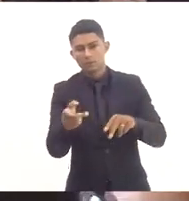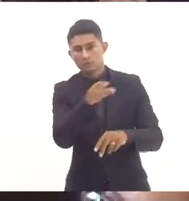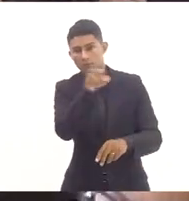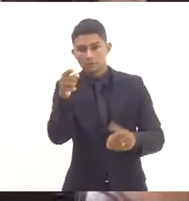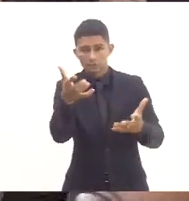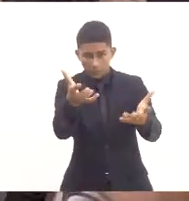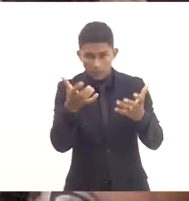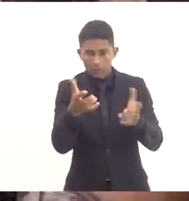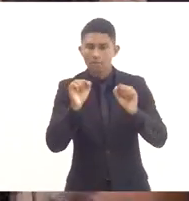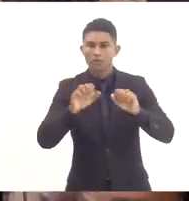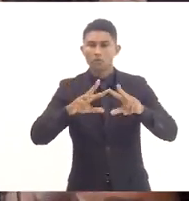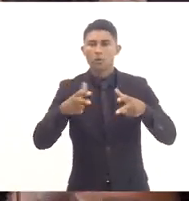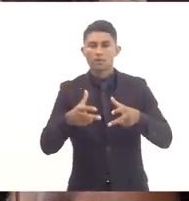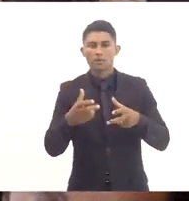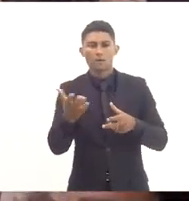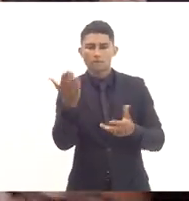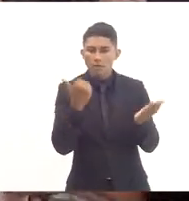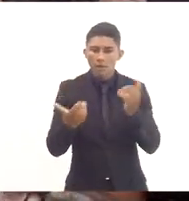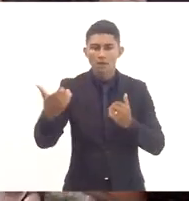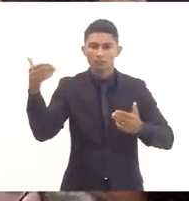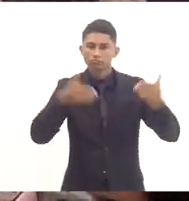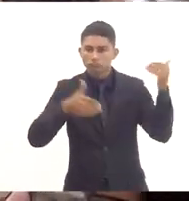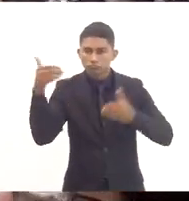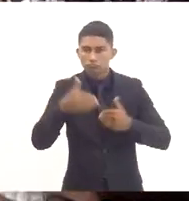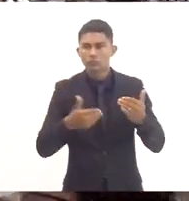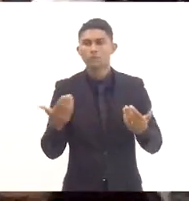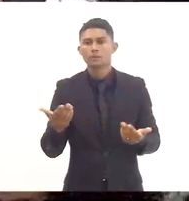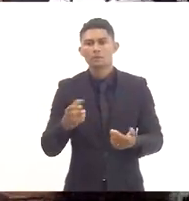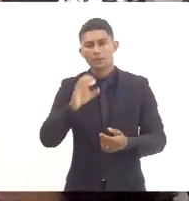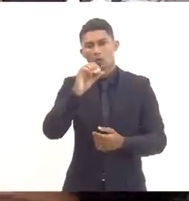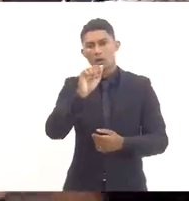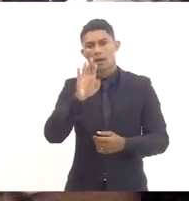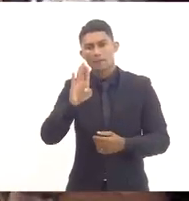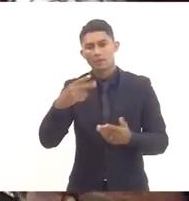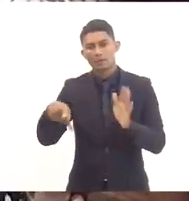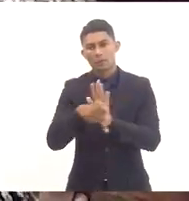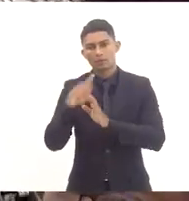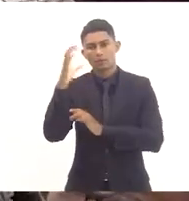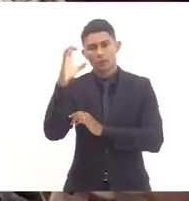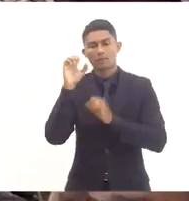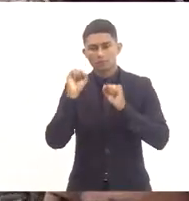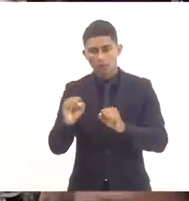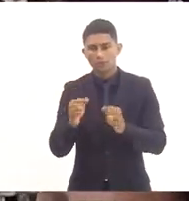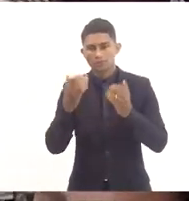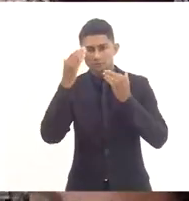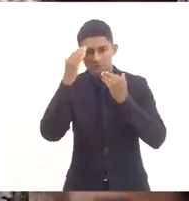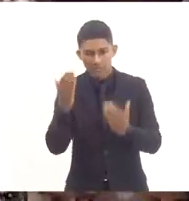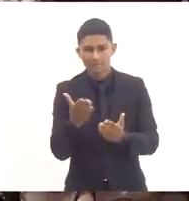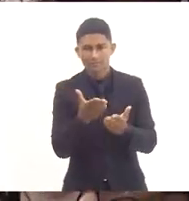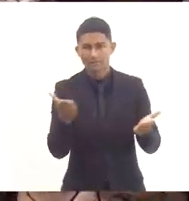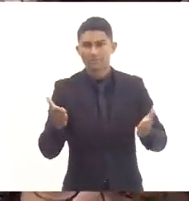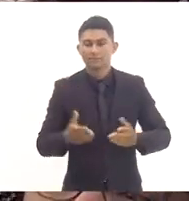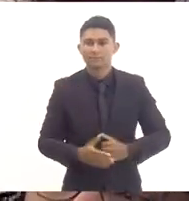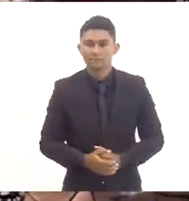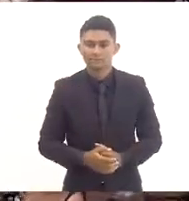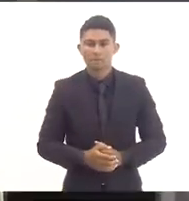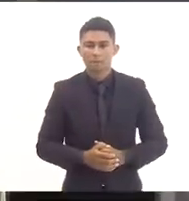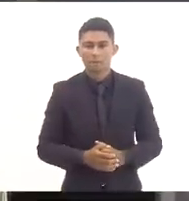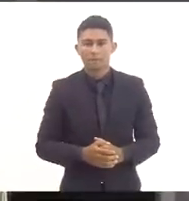quem puder pode procurar a comissão do jeito a pessoa com deficiência da OAB de Niterói tá muito obrigada